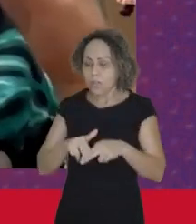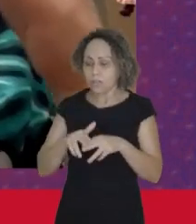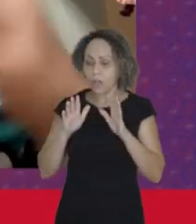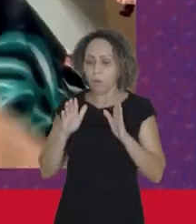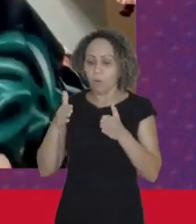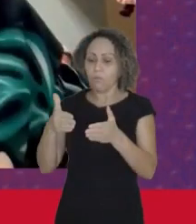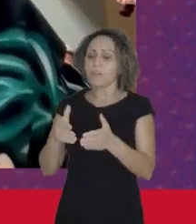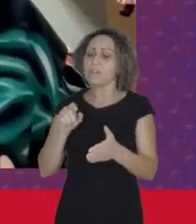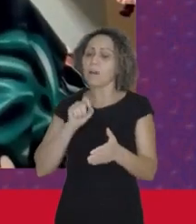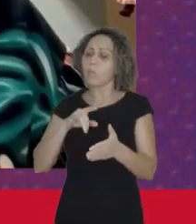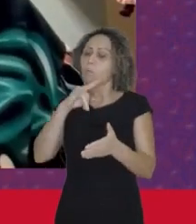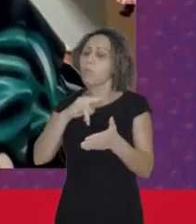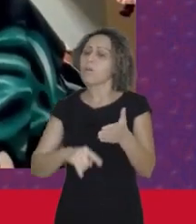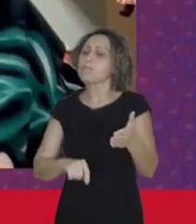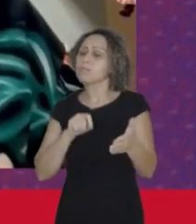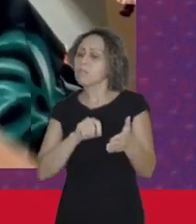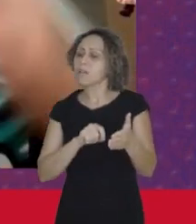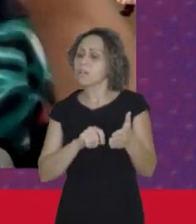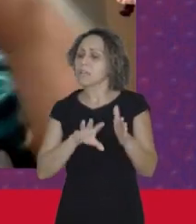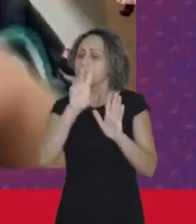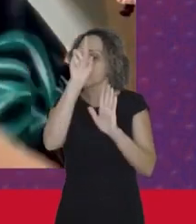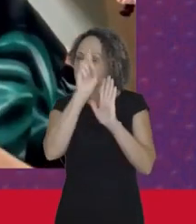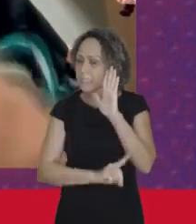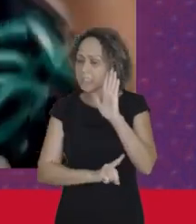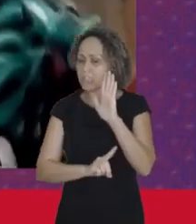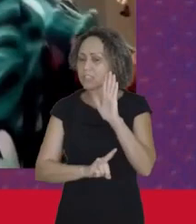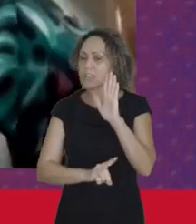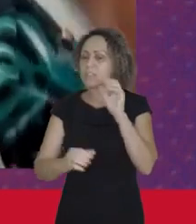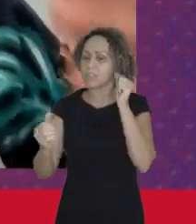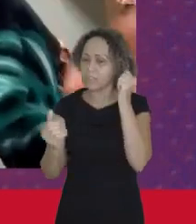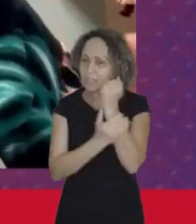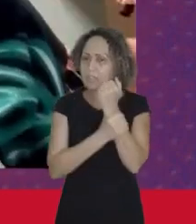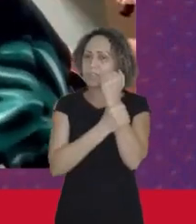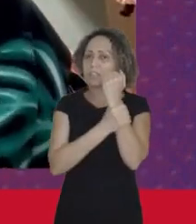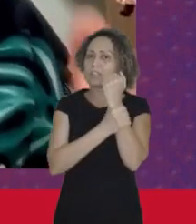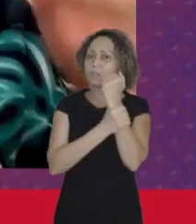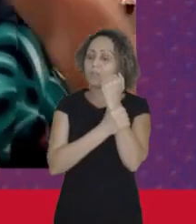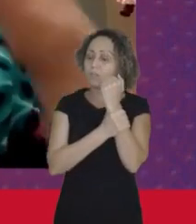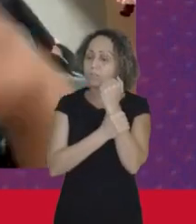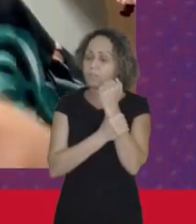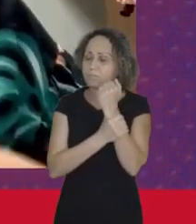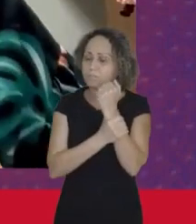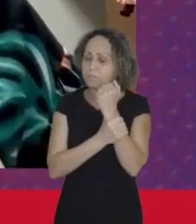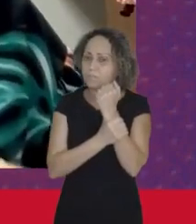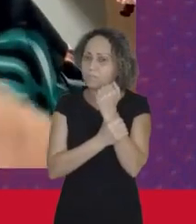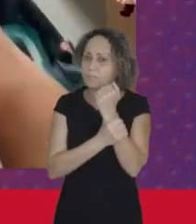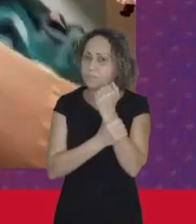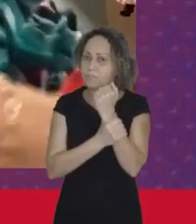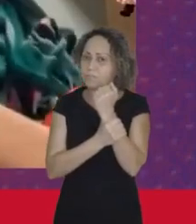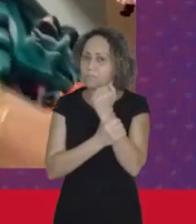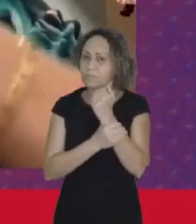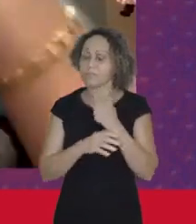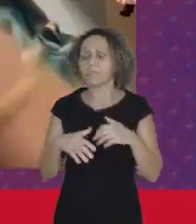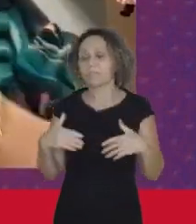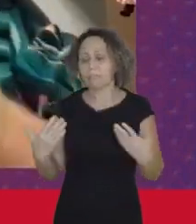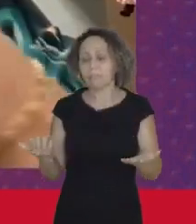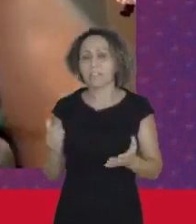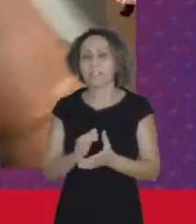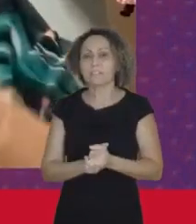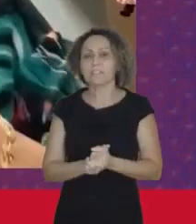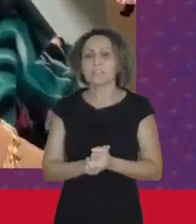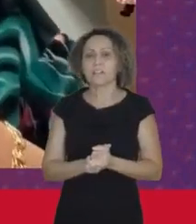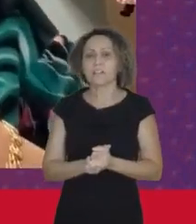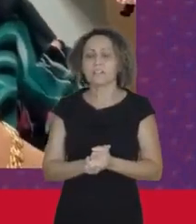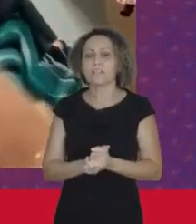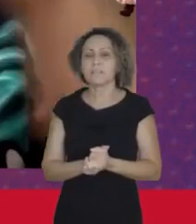traz esses direitos, né, garantidos, e isso como princípio. Bom, e aí a